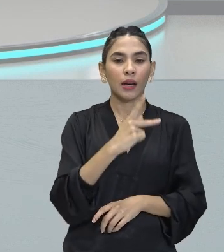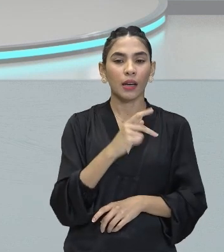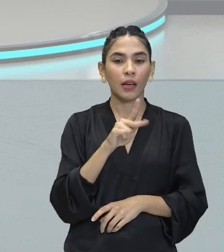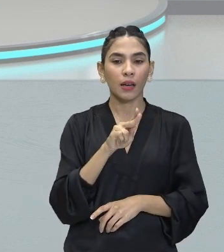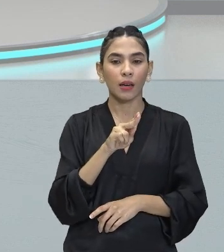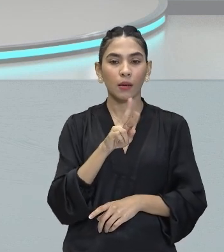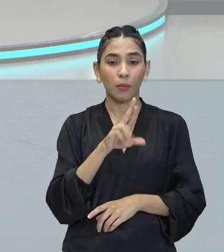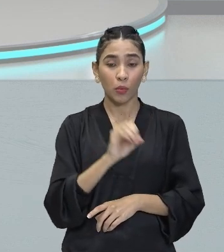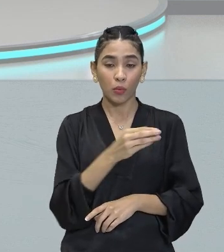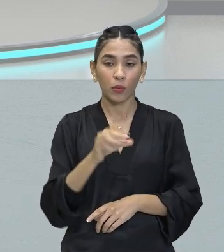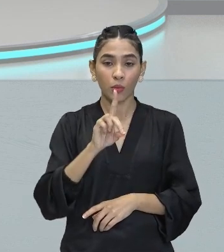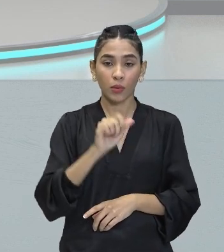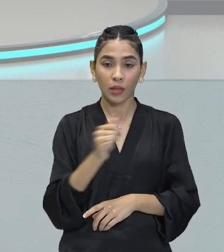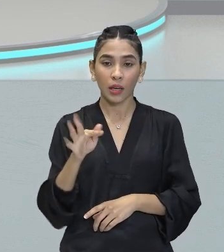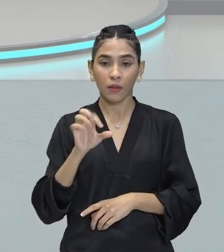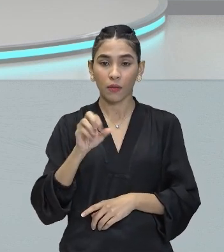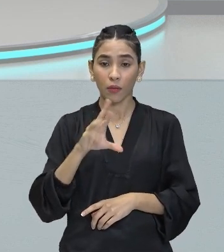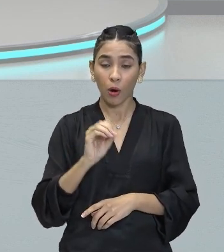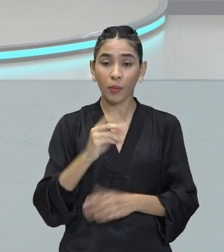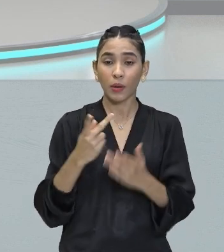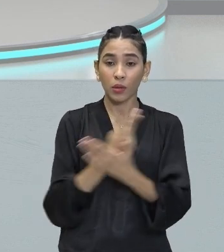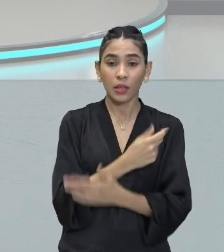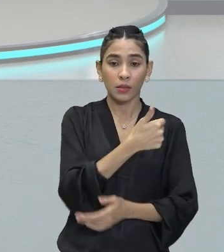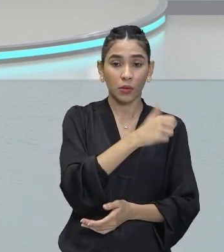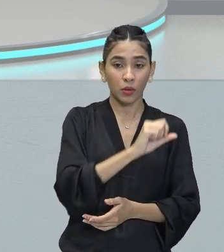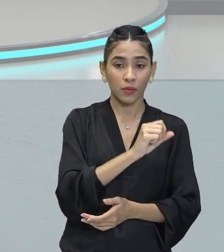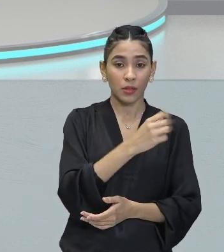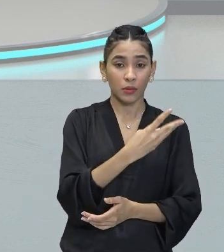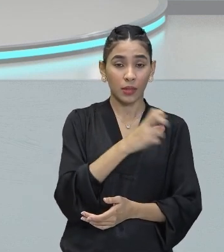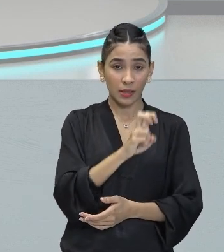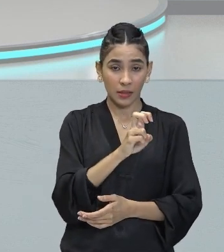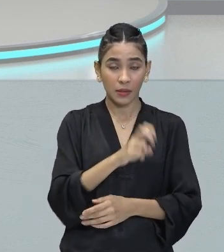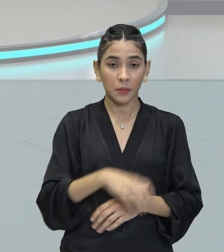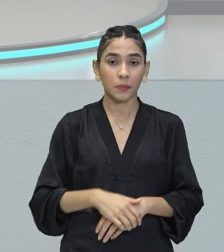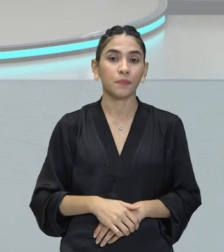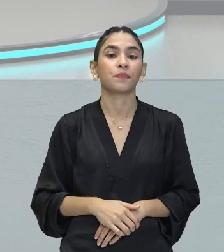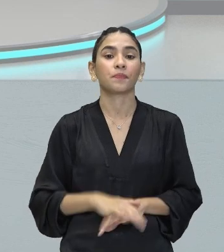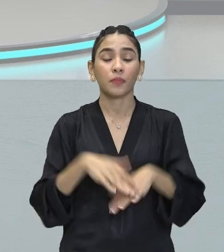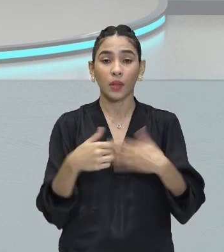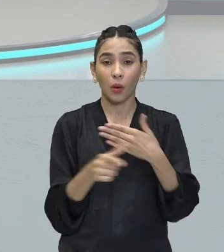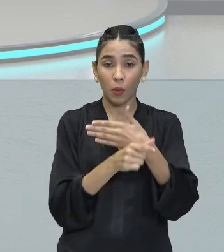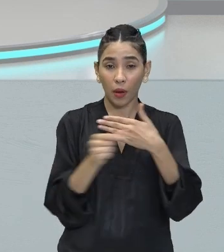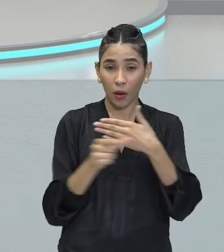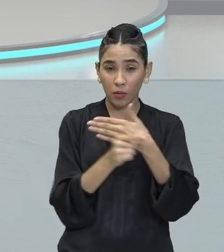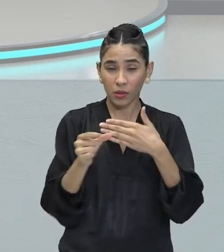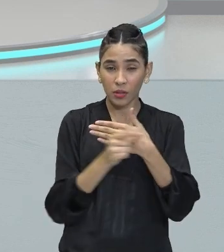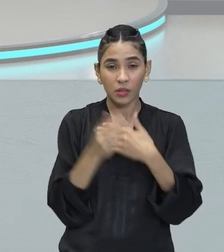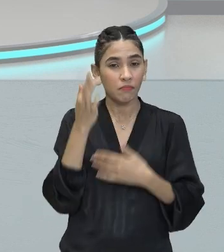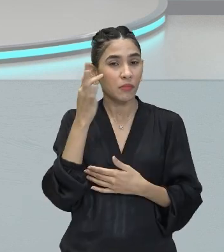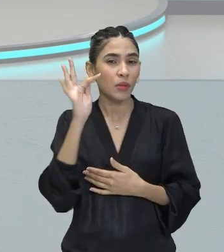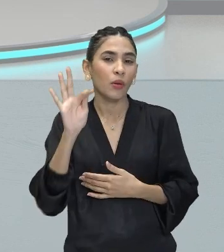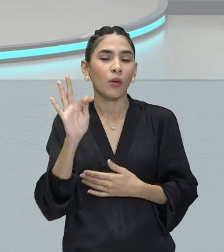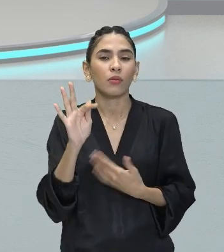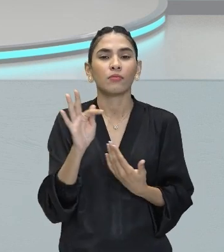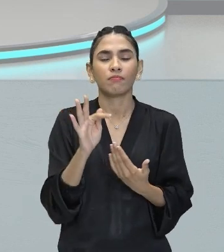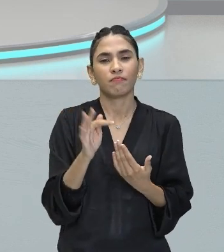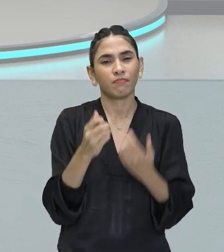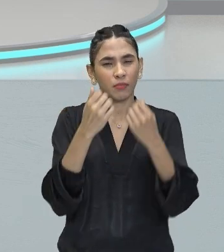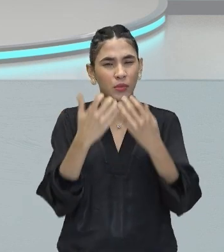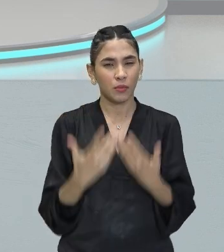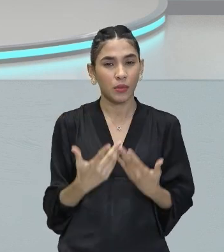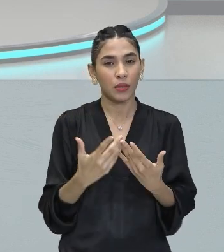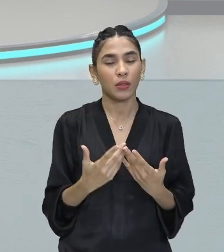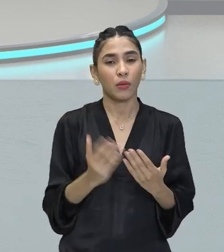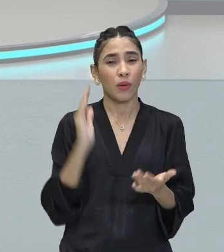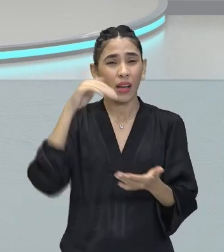vai acontecer a partir de 1945. Há autores aí teóricos que dizem que dura até